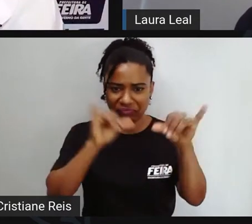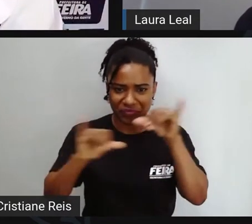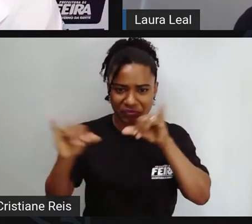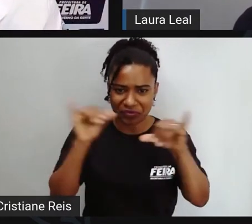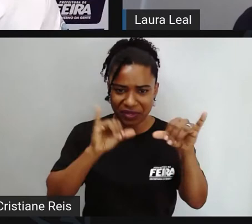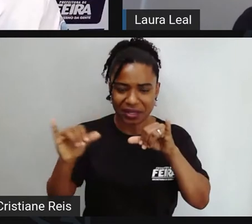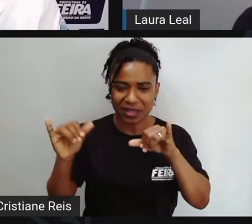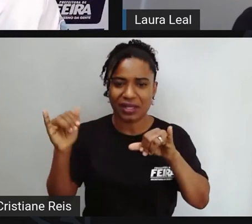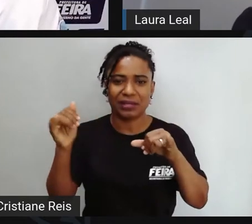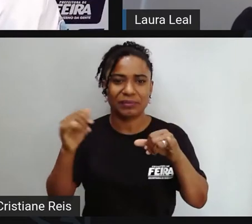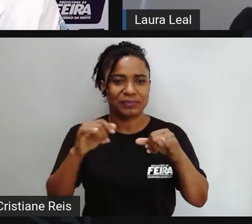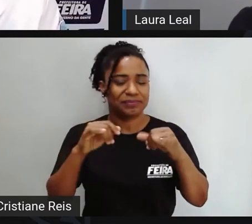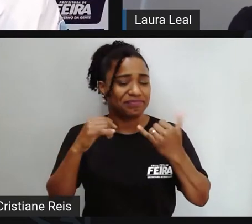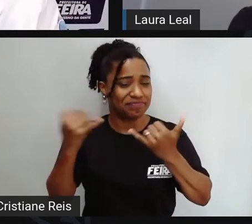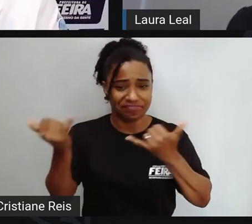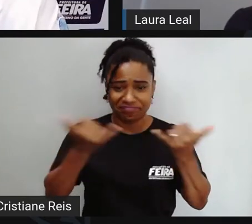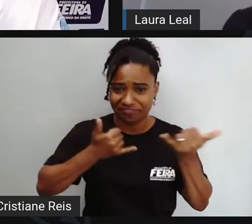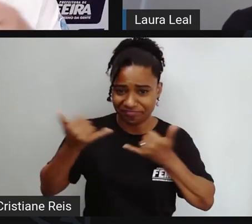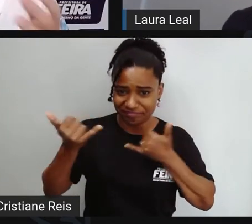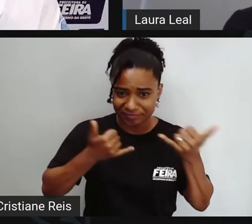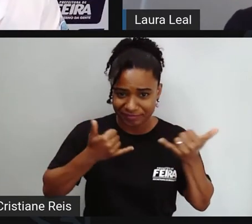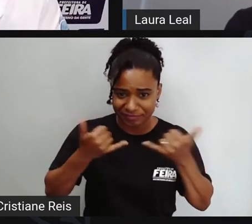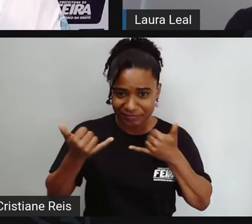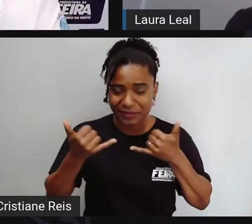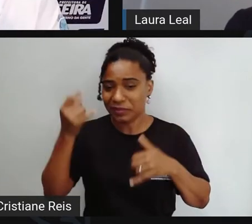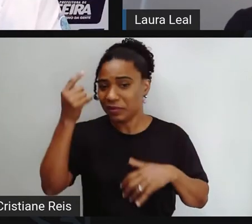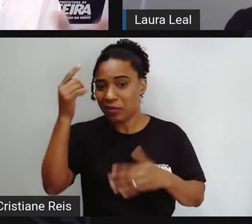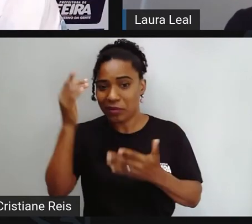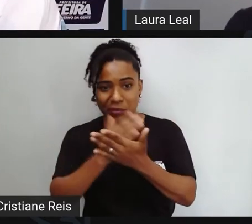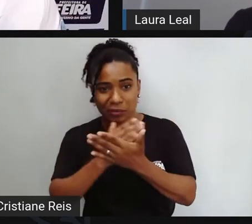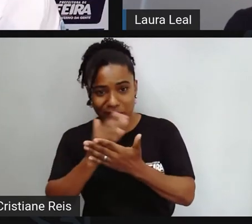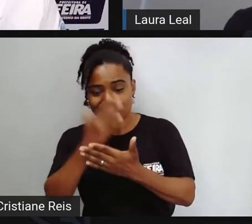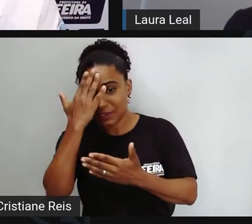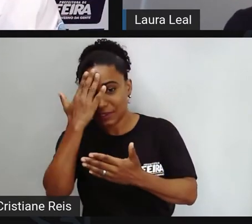que não sabe. E tem gente que sabe,